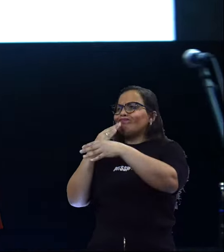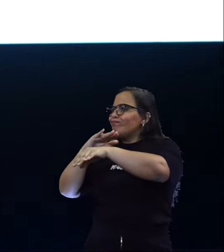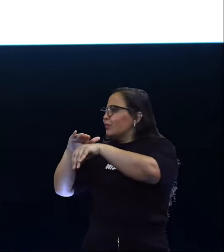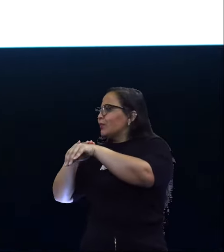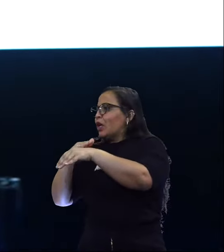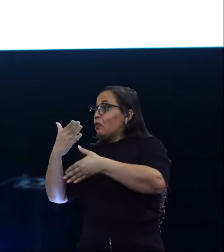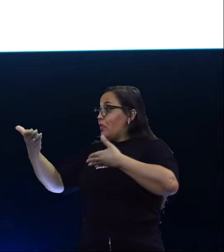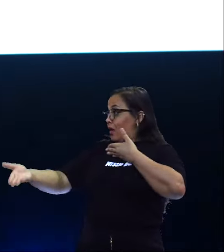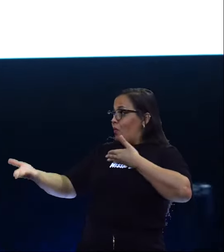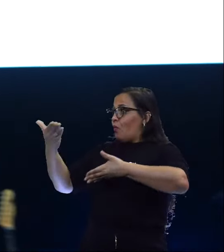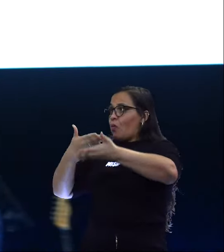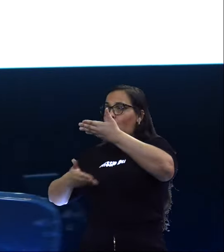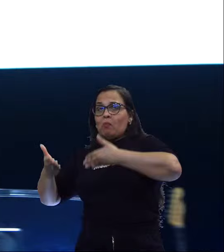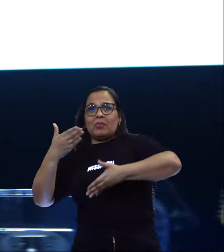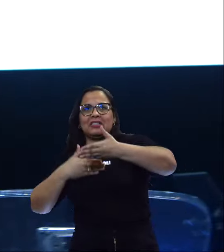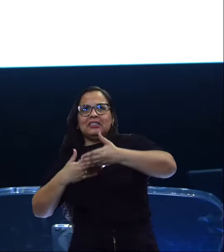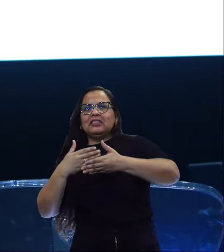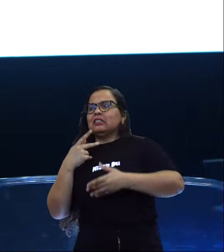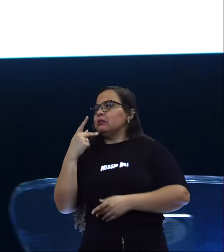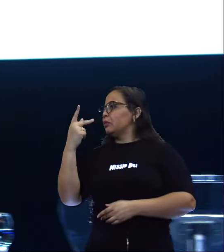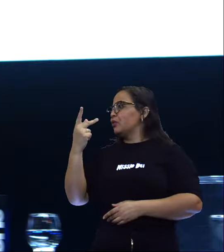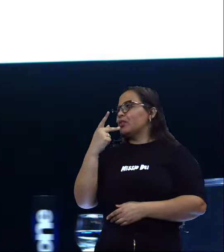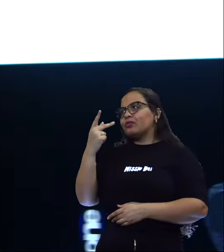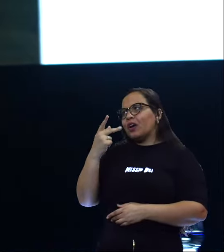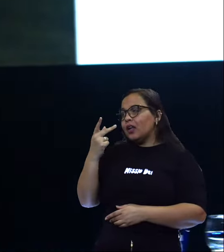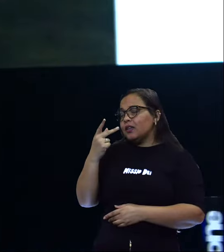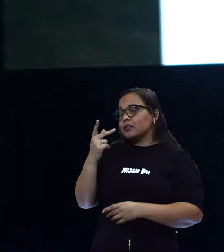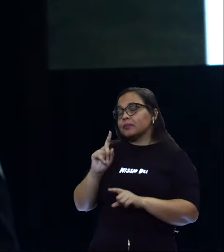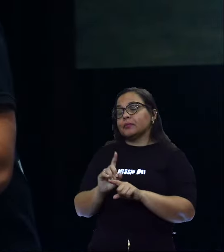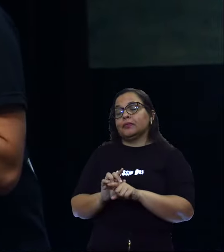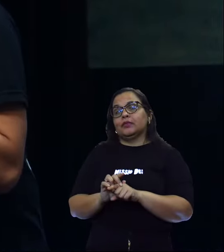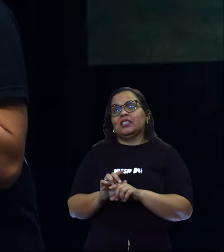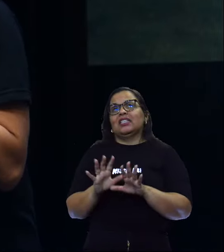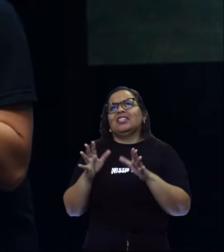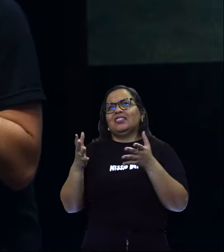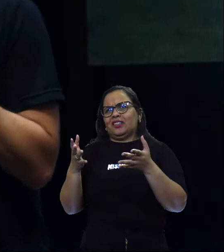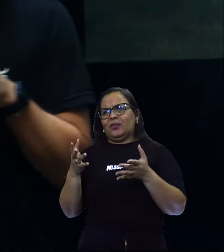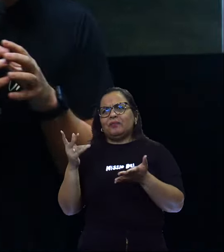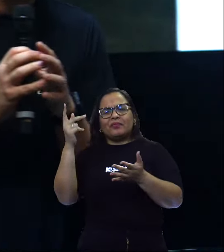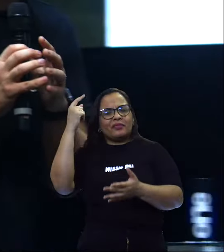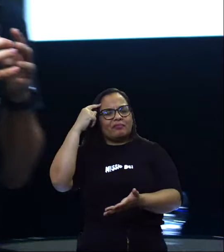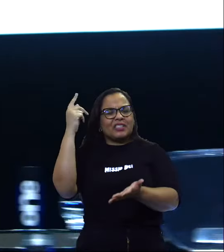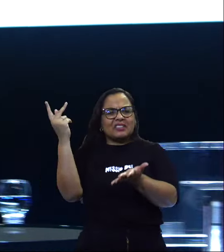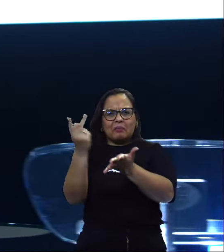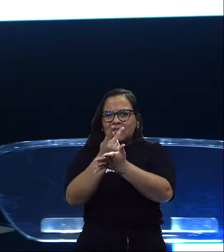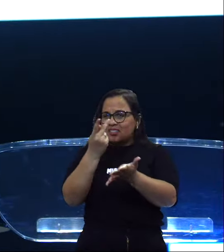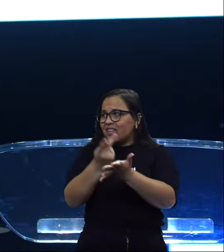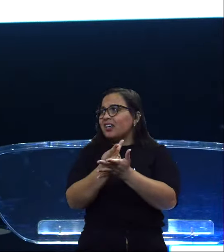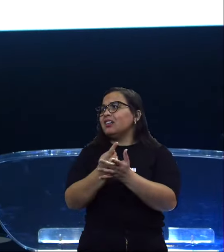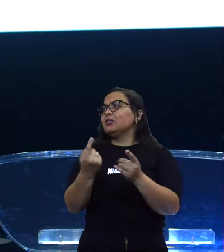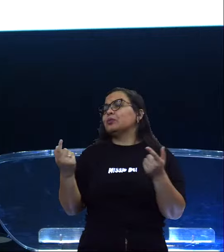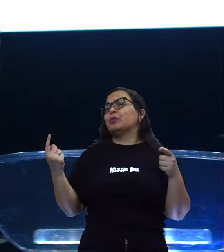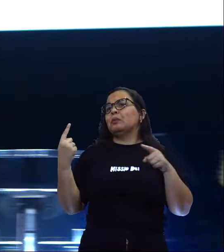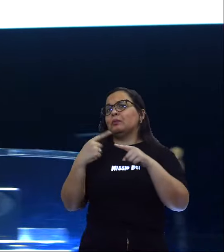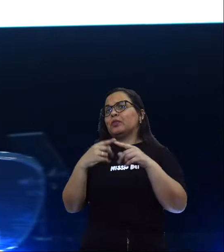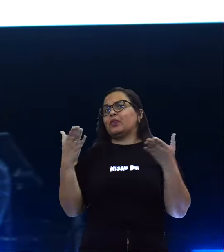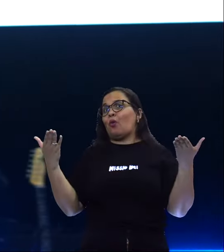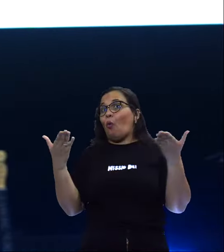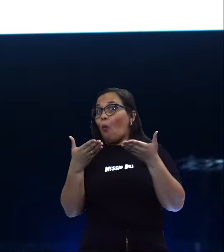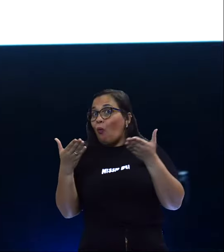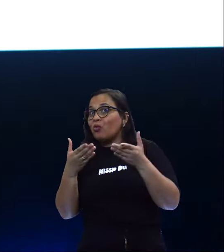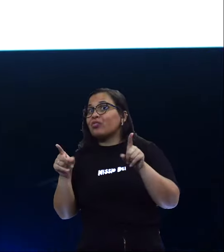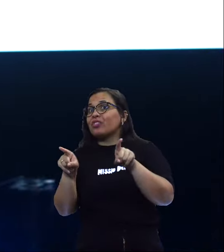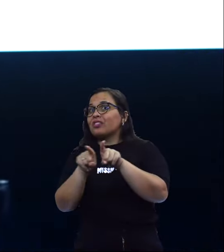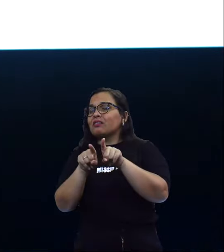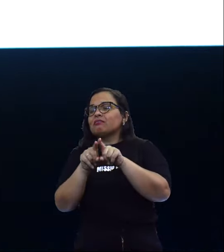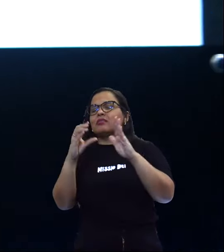crescimento, glória a Deus por tudo aquilo que Deus está fazendo. Mas o problema é que às vezes nós estamos tão ligados ao passado, para assim, que o passado parece que